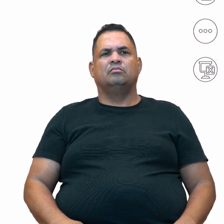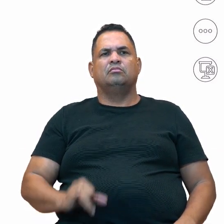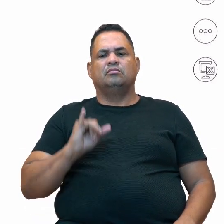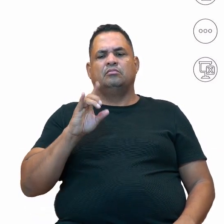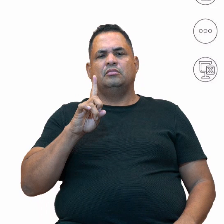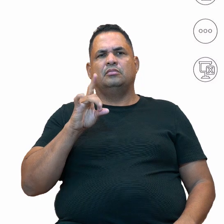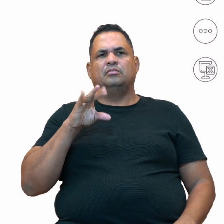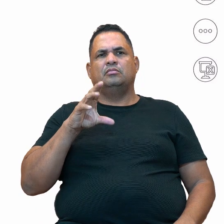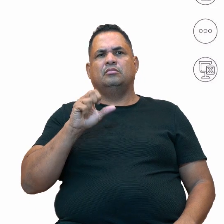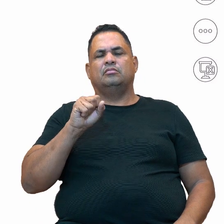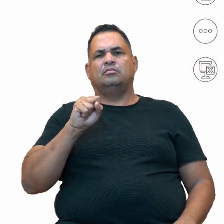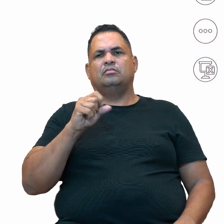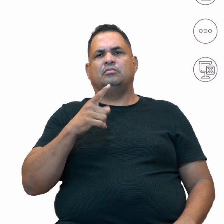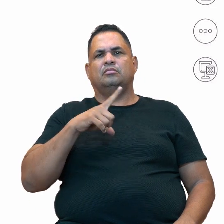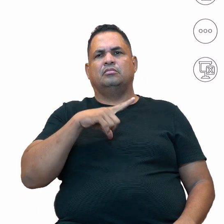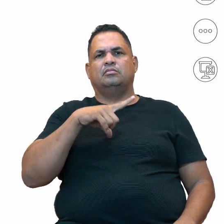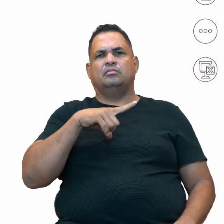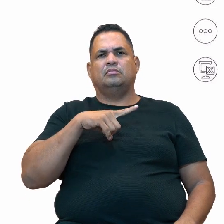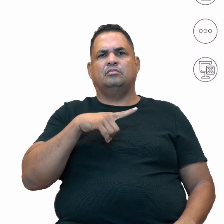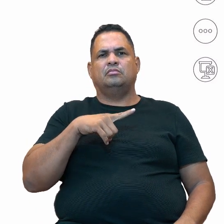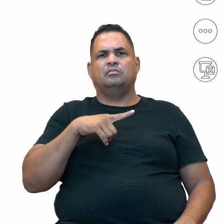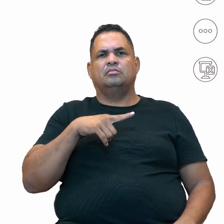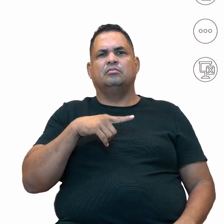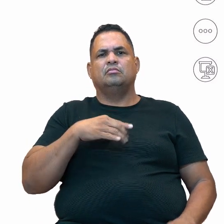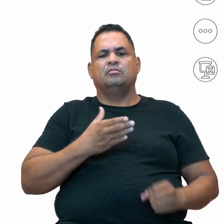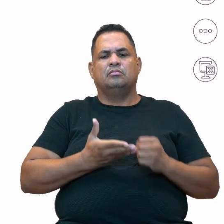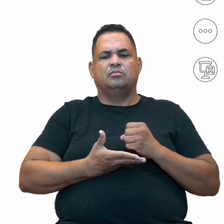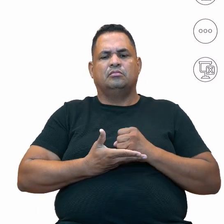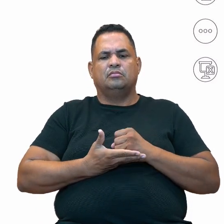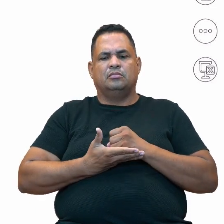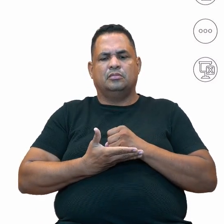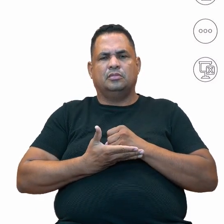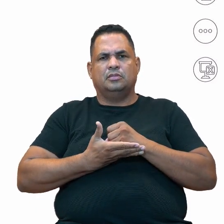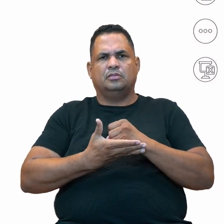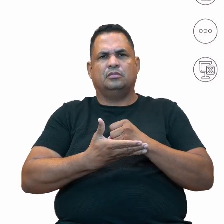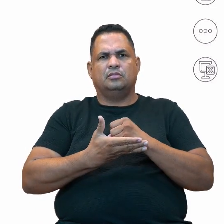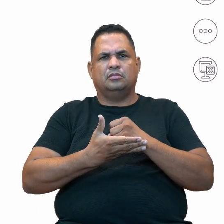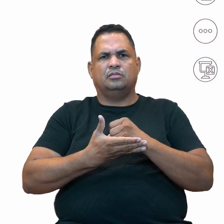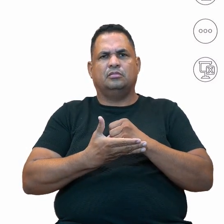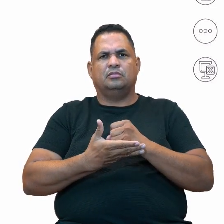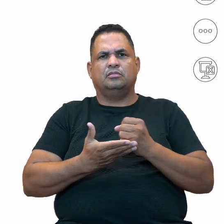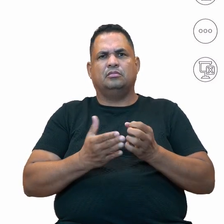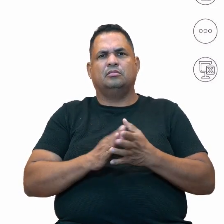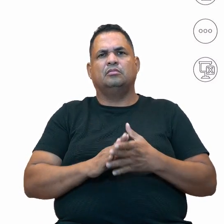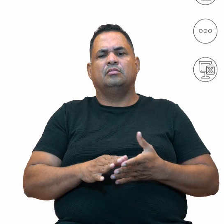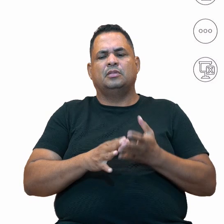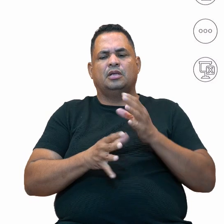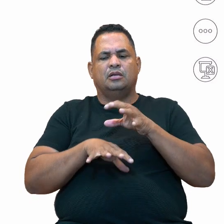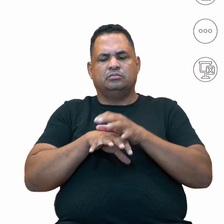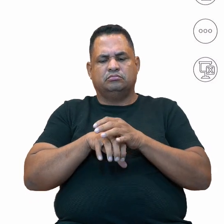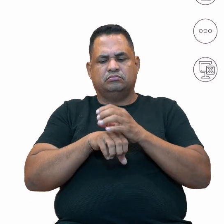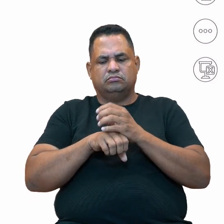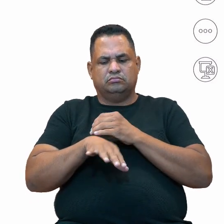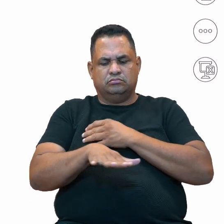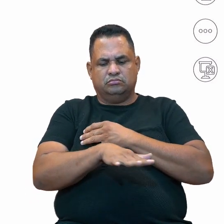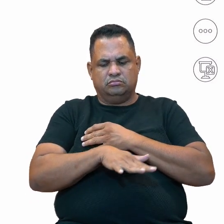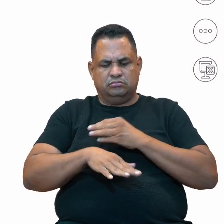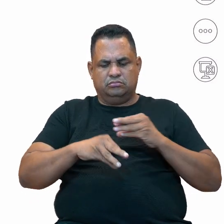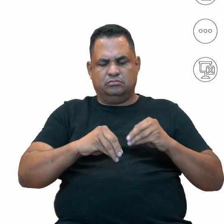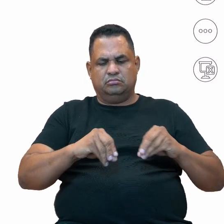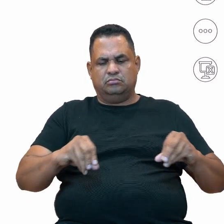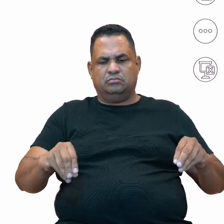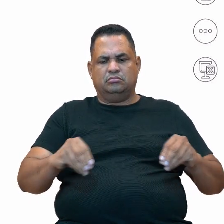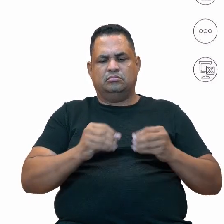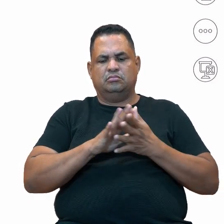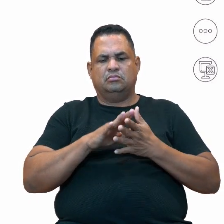elas têm o seu porte fixo lá no solo, né, dos corpos hídricos, no